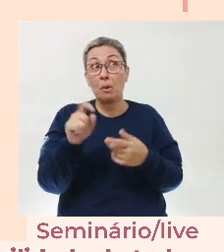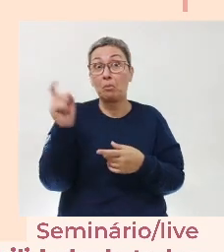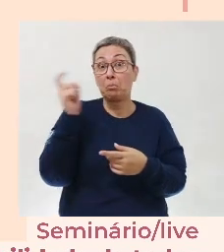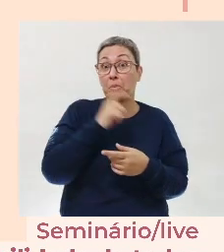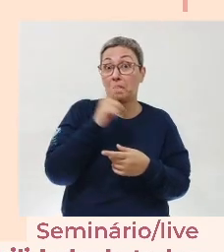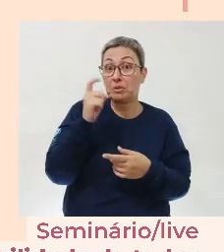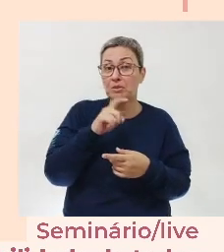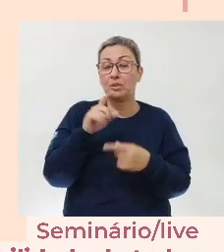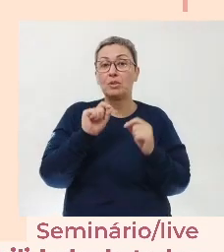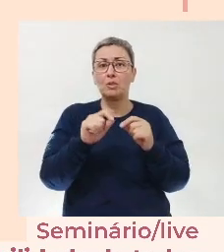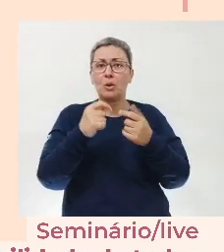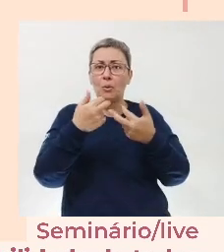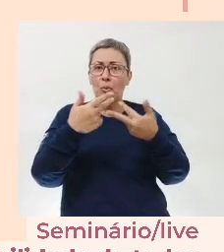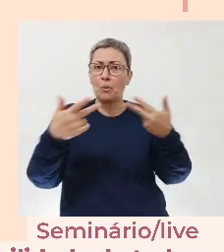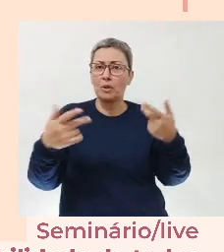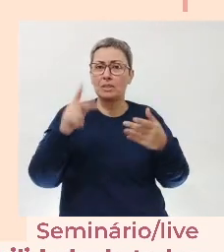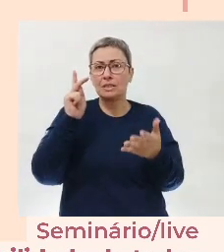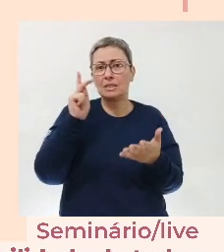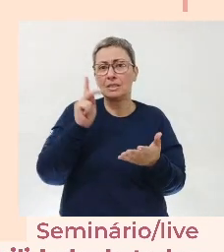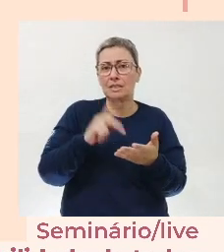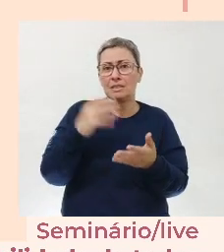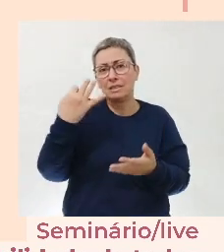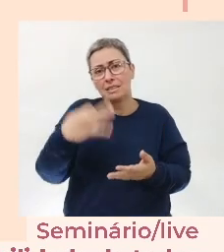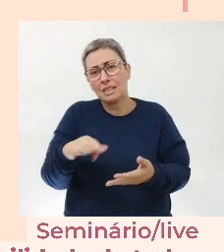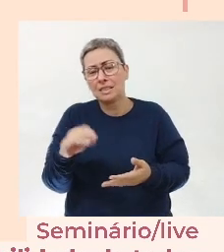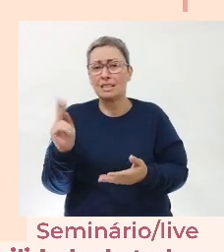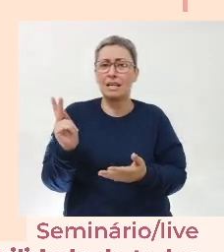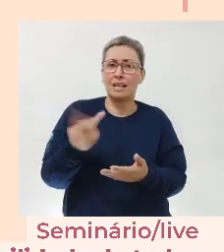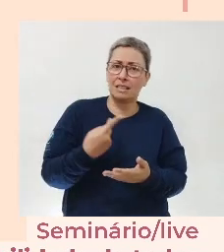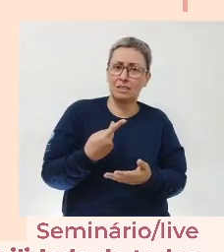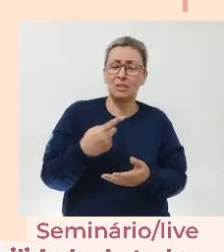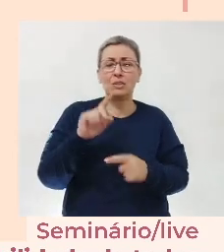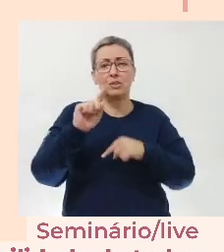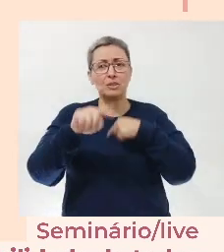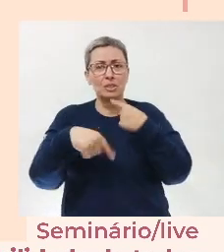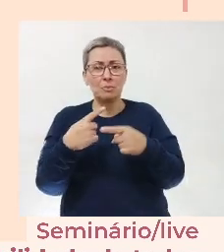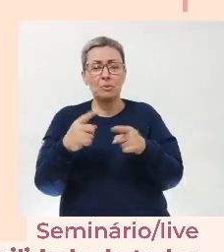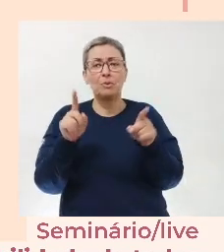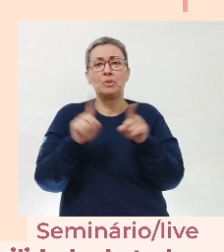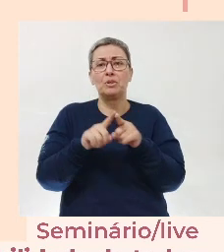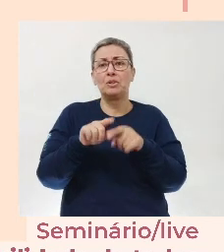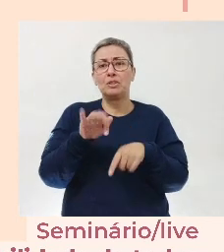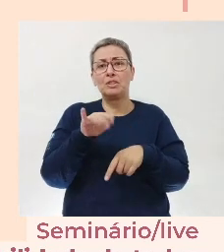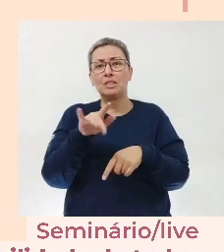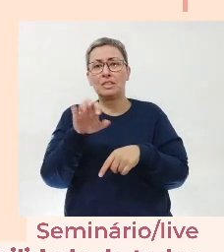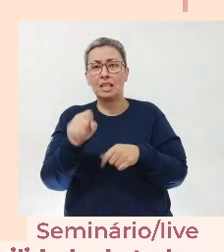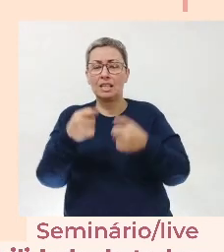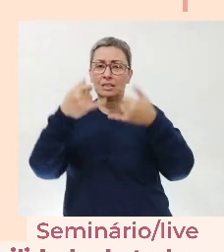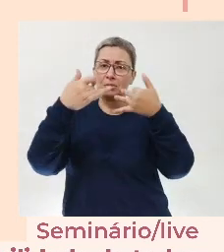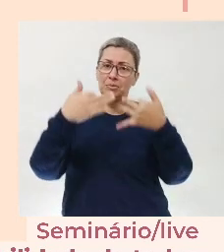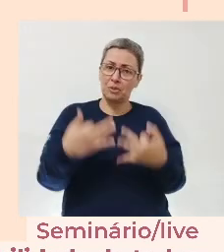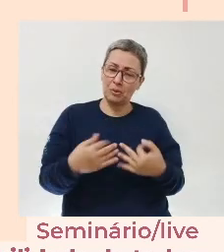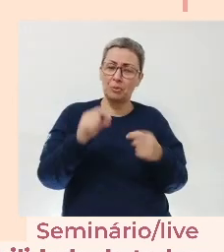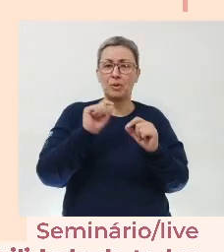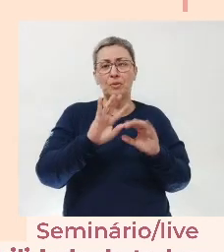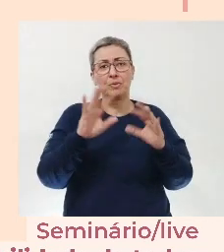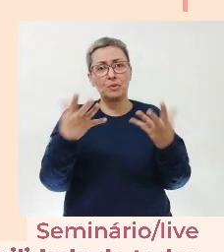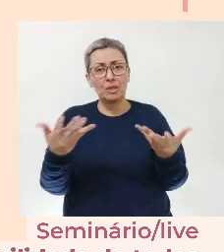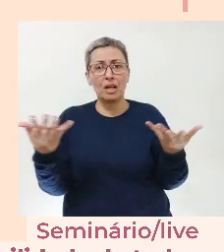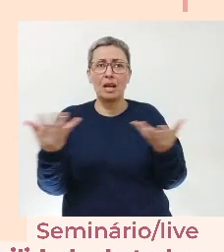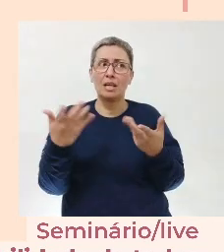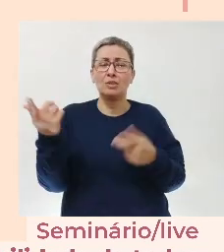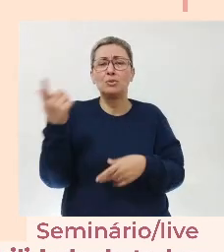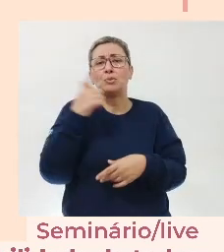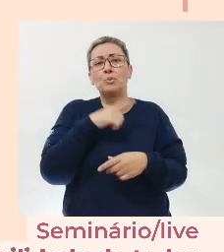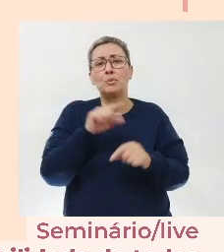explanação, falou dos dogmas, dos mitos, das coisas certas, das coisas erradas. Depois